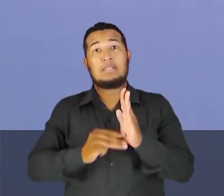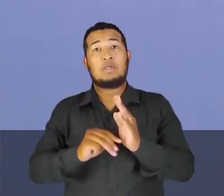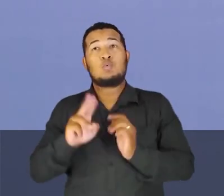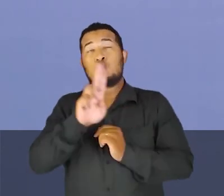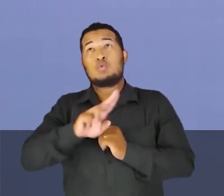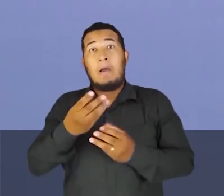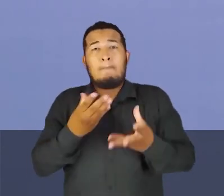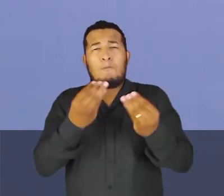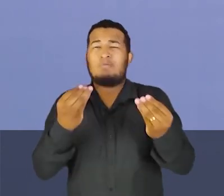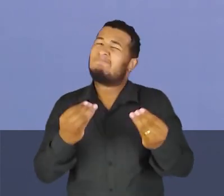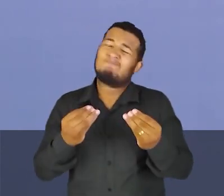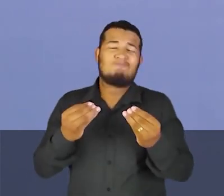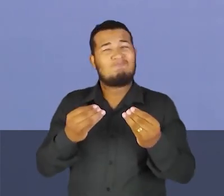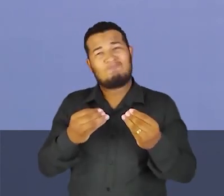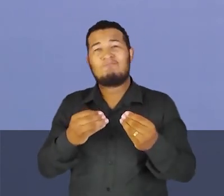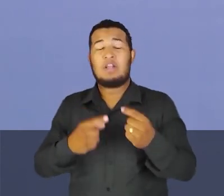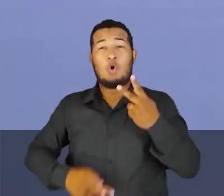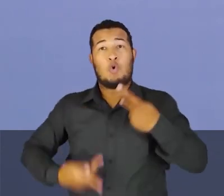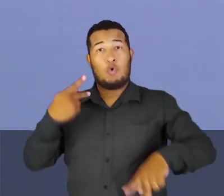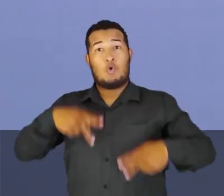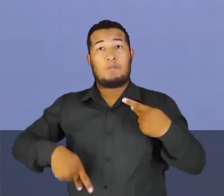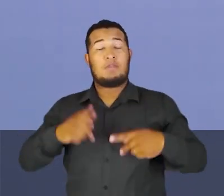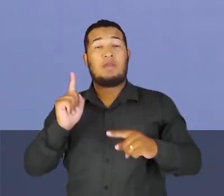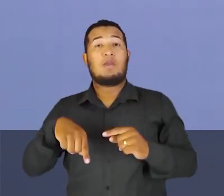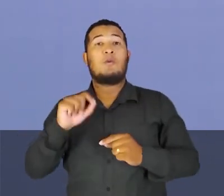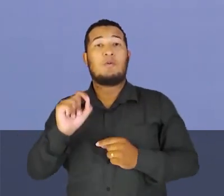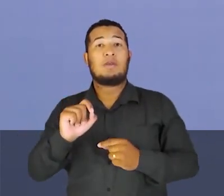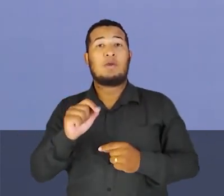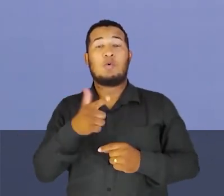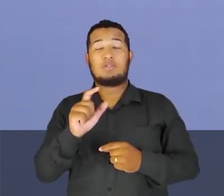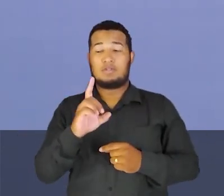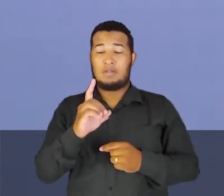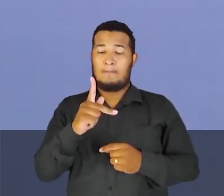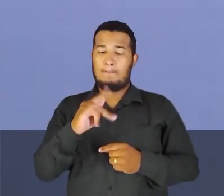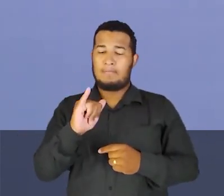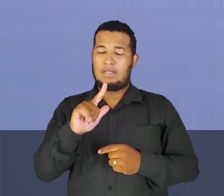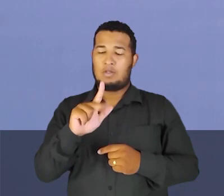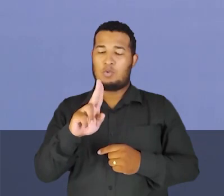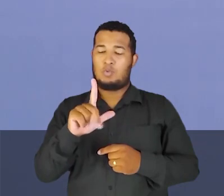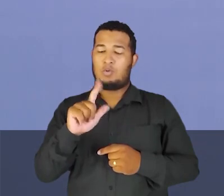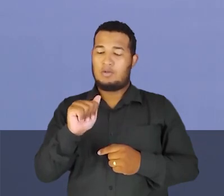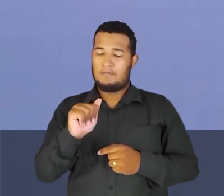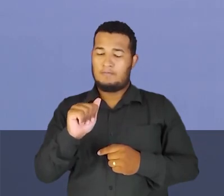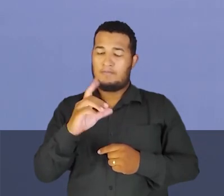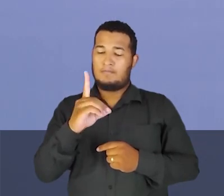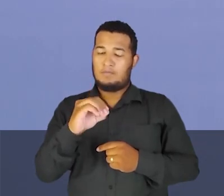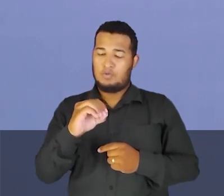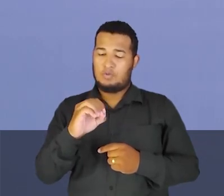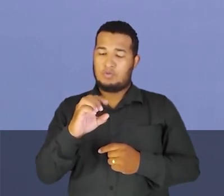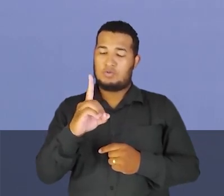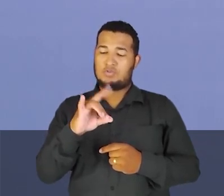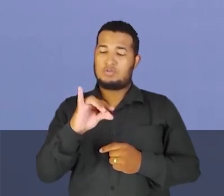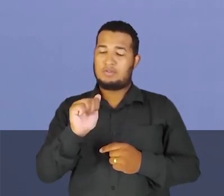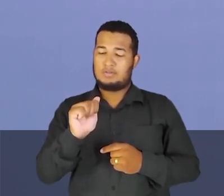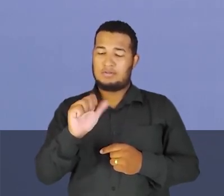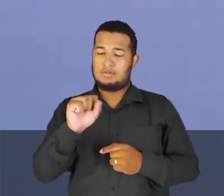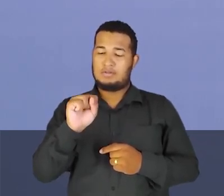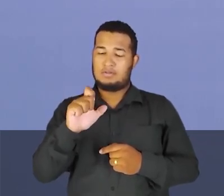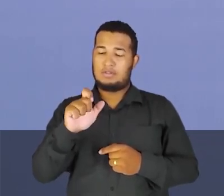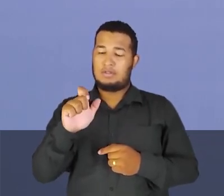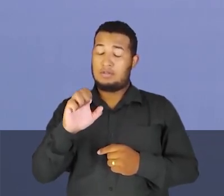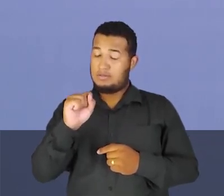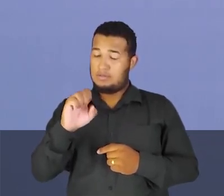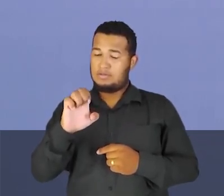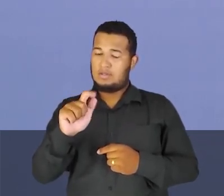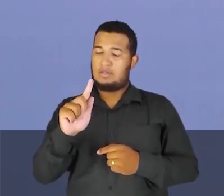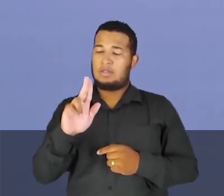muito utilizados, que são métodos hormonais, no caso nós temos a pílula do dia seguinte. Esse método é um método emergencial, ele só